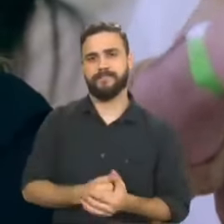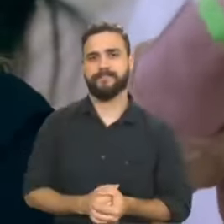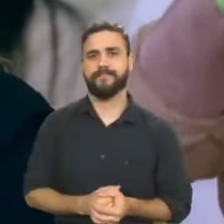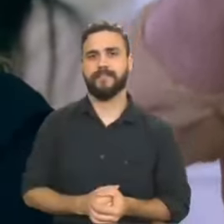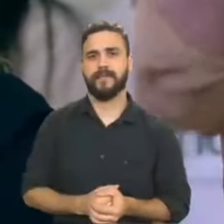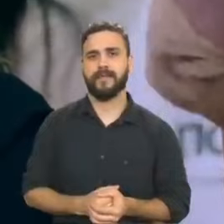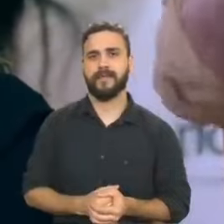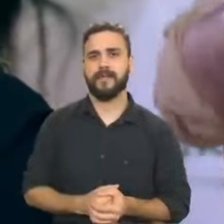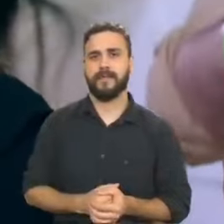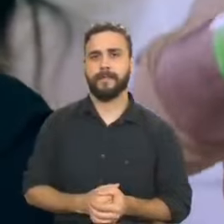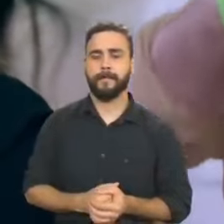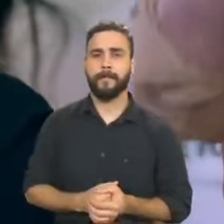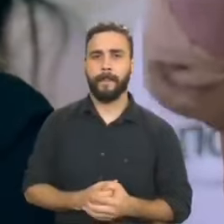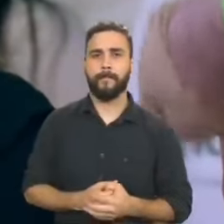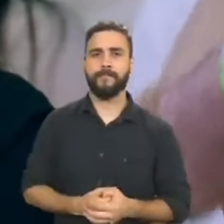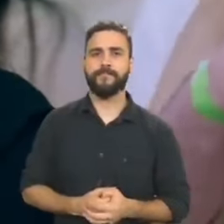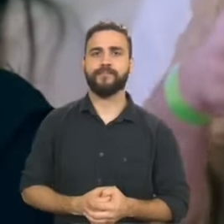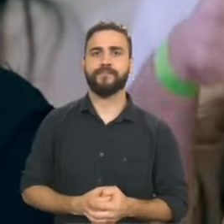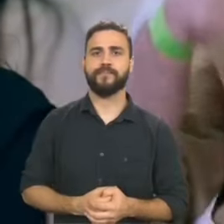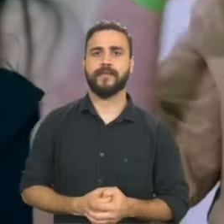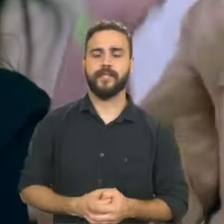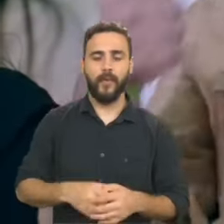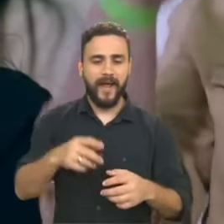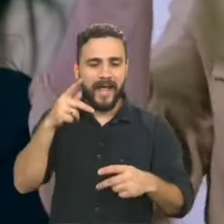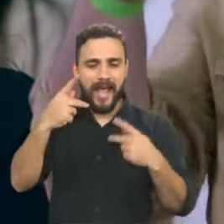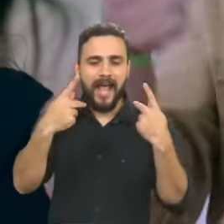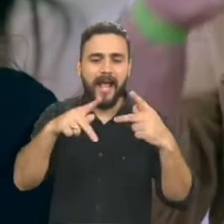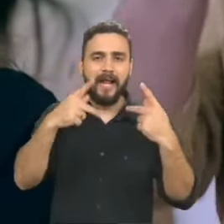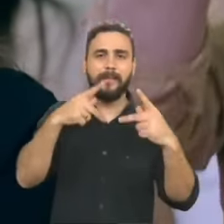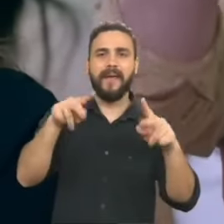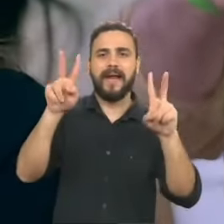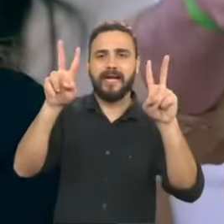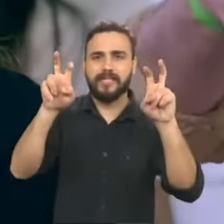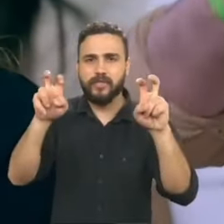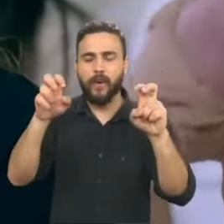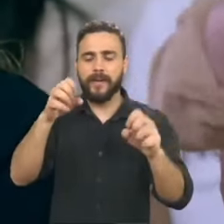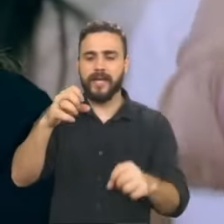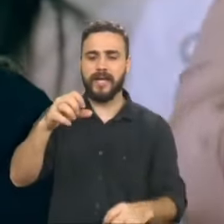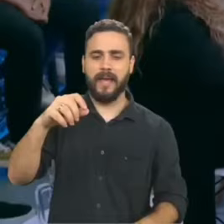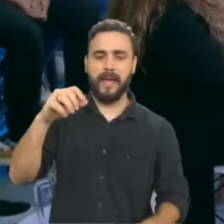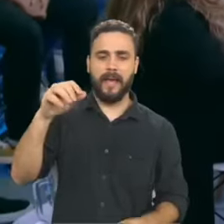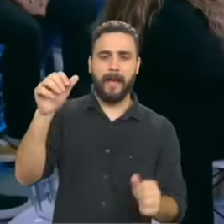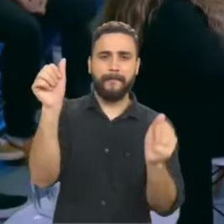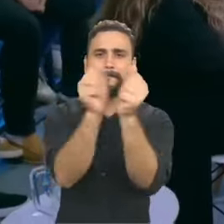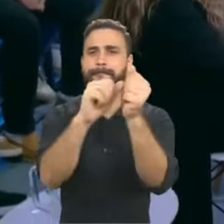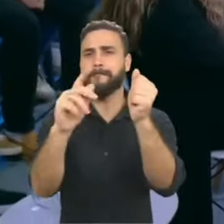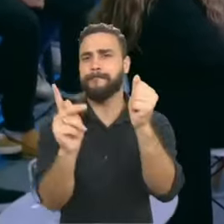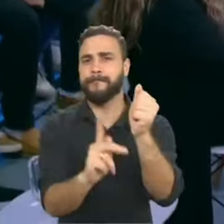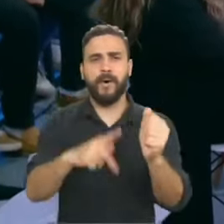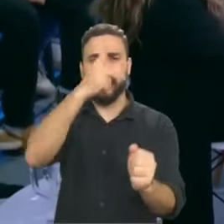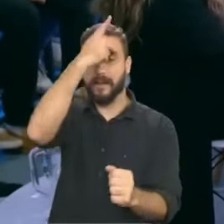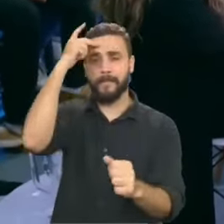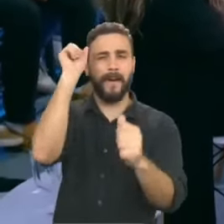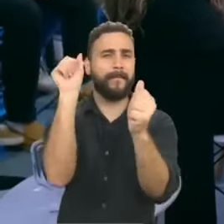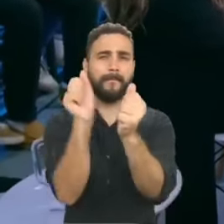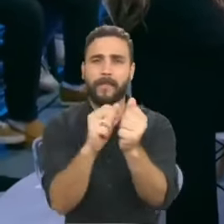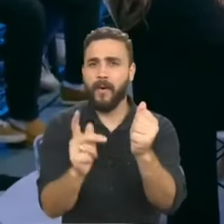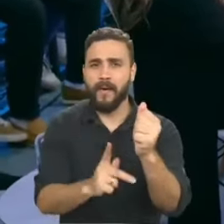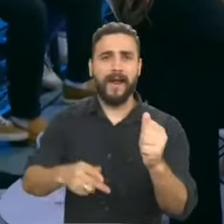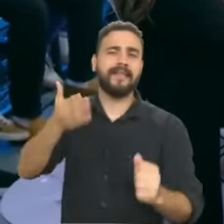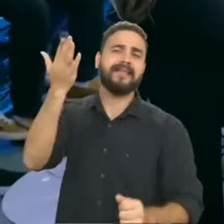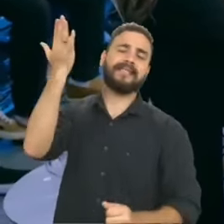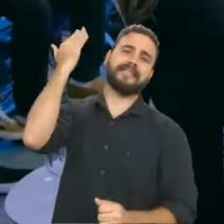poetas, pensadores, frases, né? Nele vivemos, nos movemos e existimos. Isso vem da própria